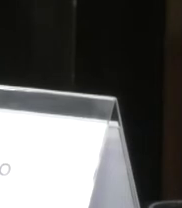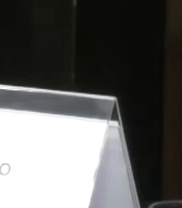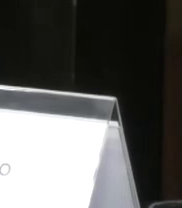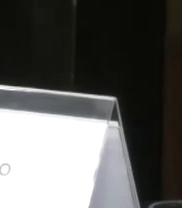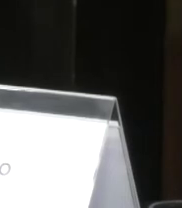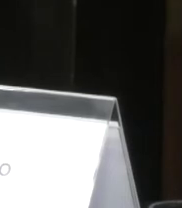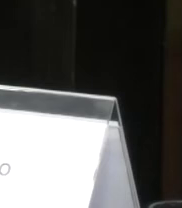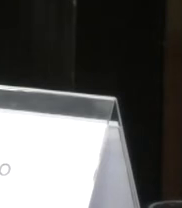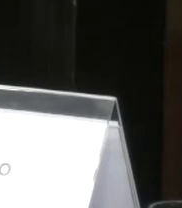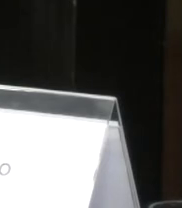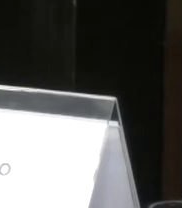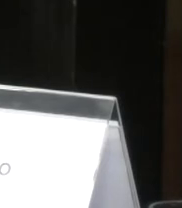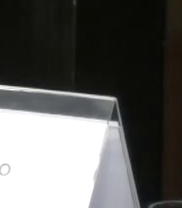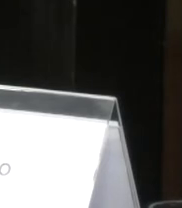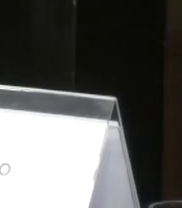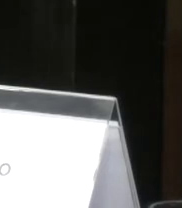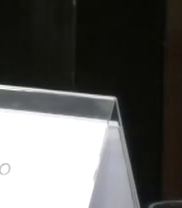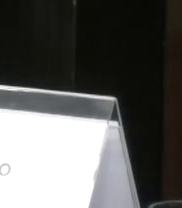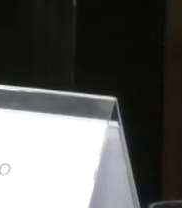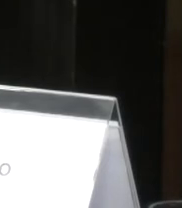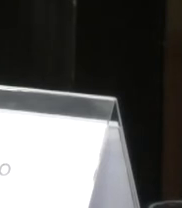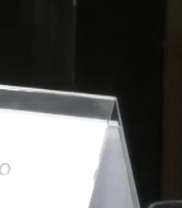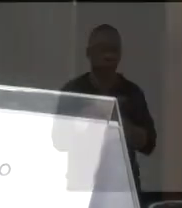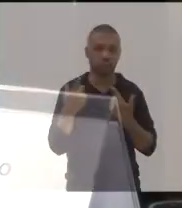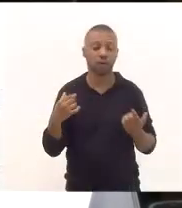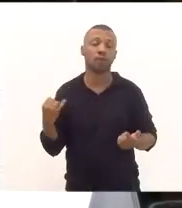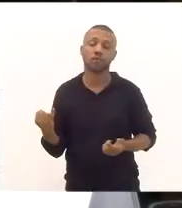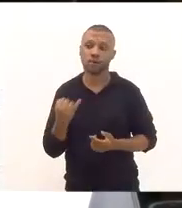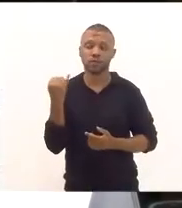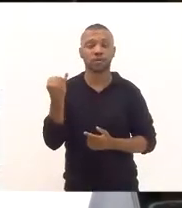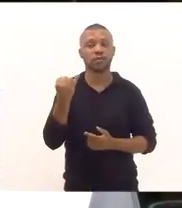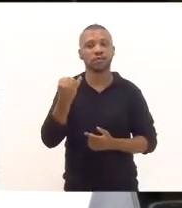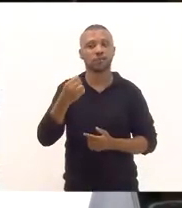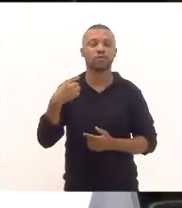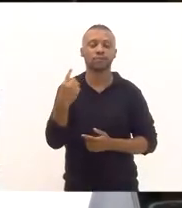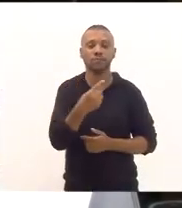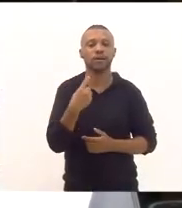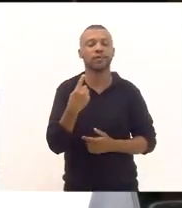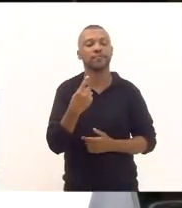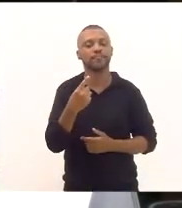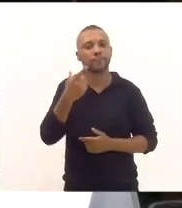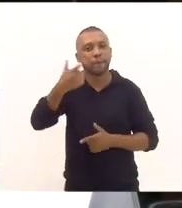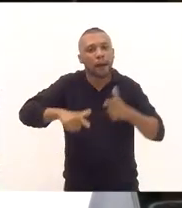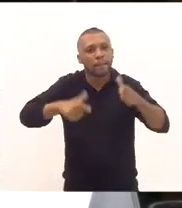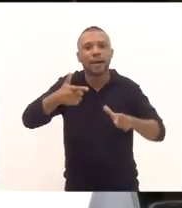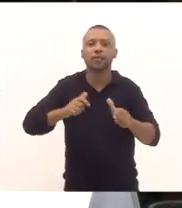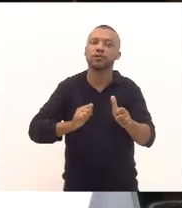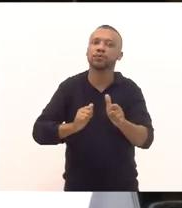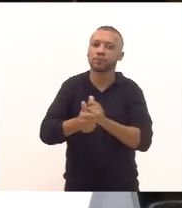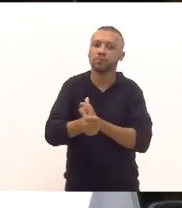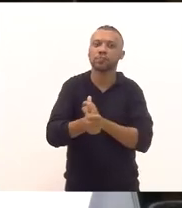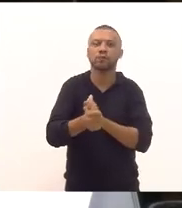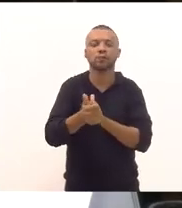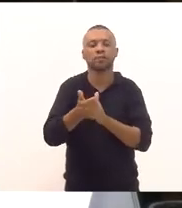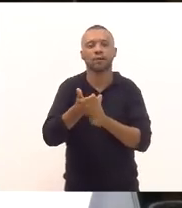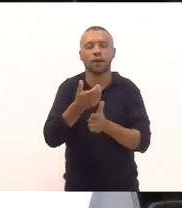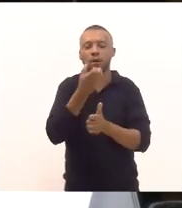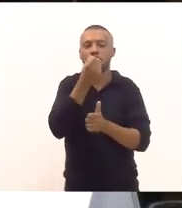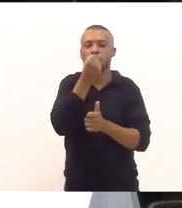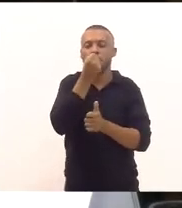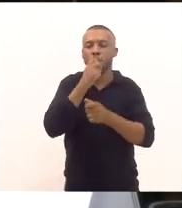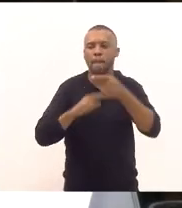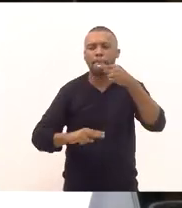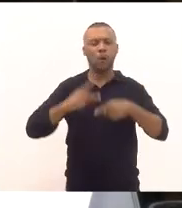sempre colocado em dúvida então é é importante demais que mais jogadores querem Esse silêncio